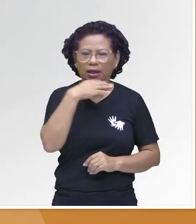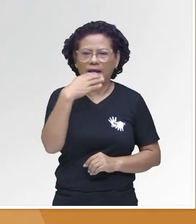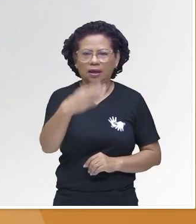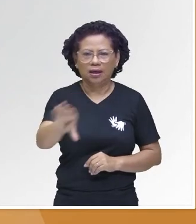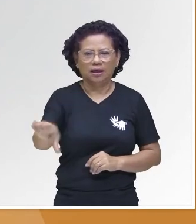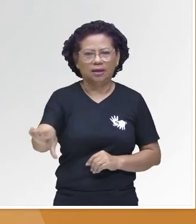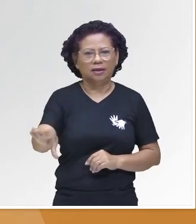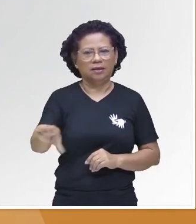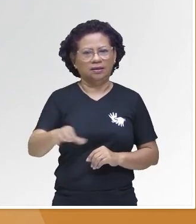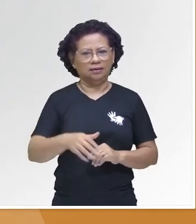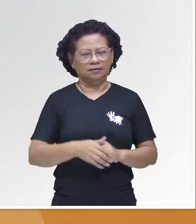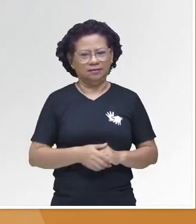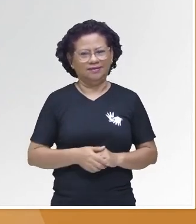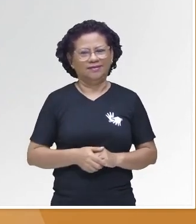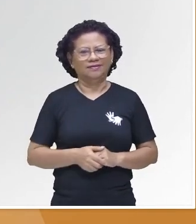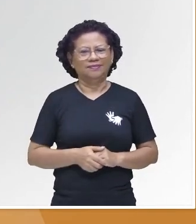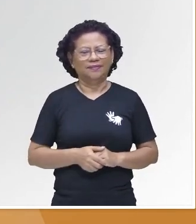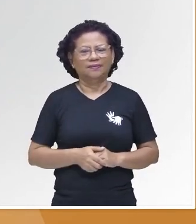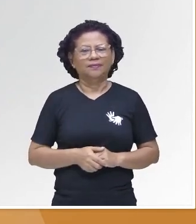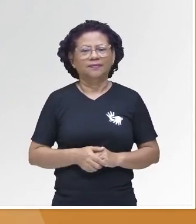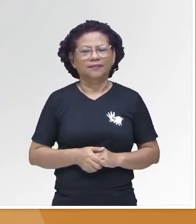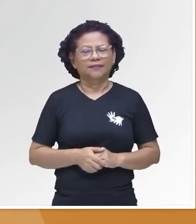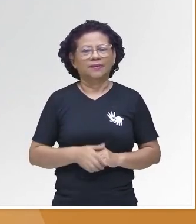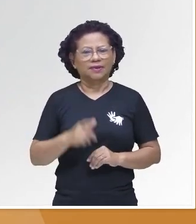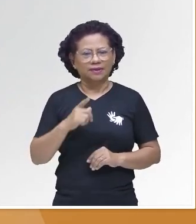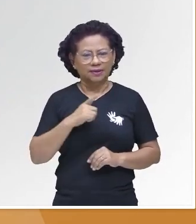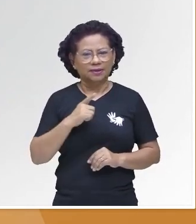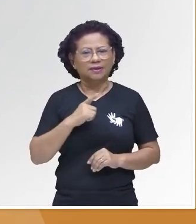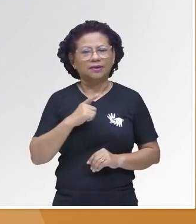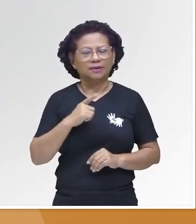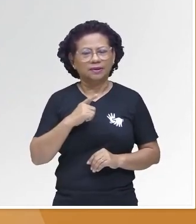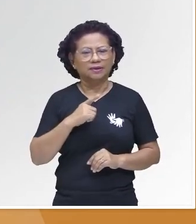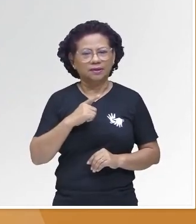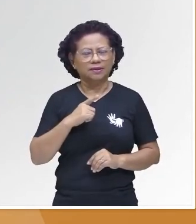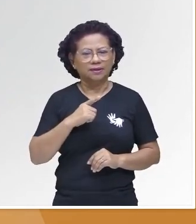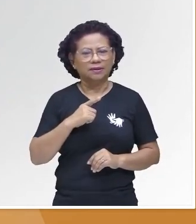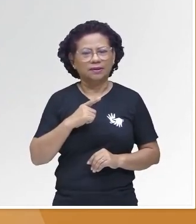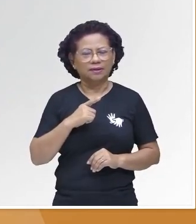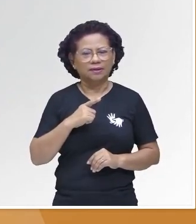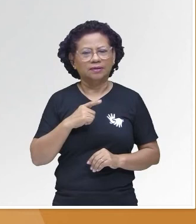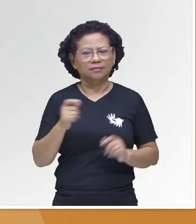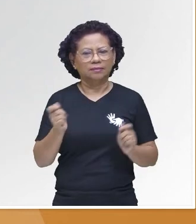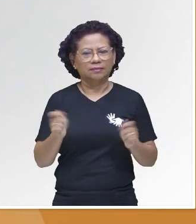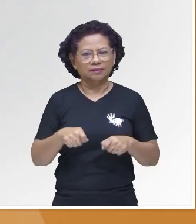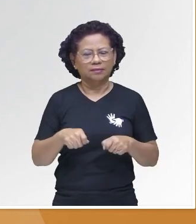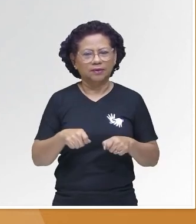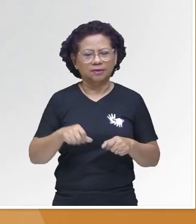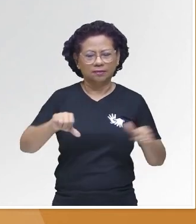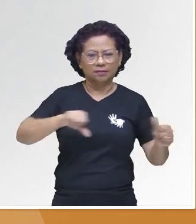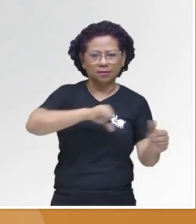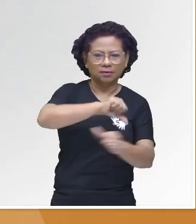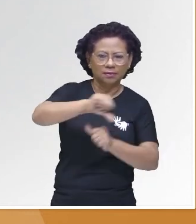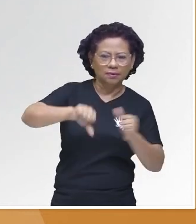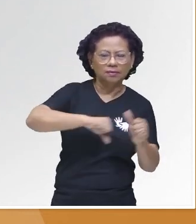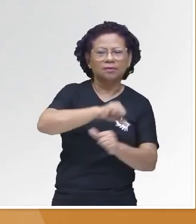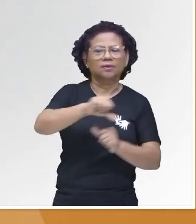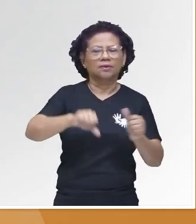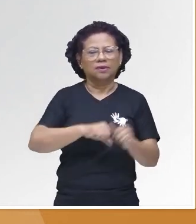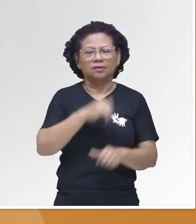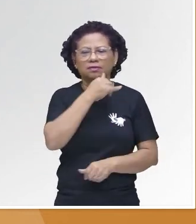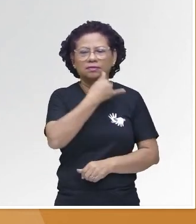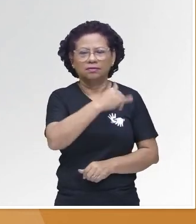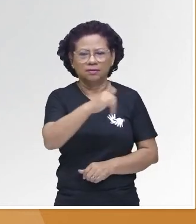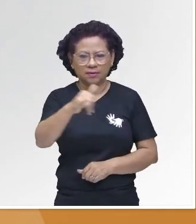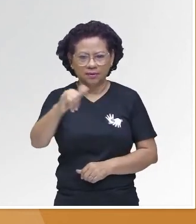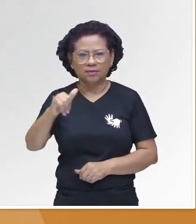que fazendo a extração direitinho, pode ser transformado ali em energia. Aspectos